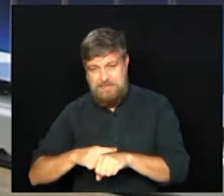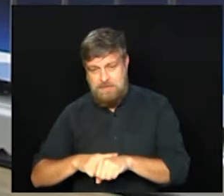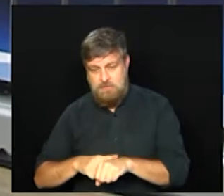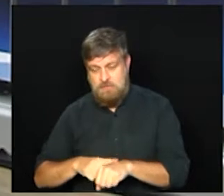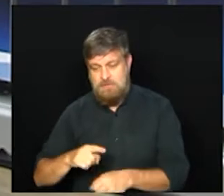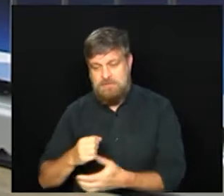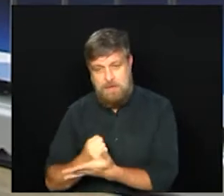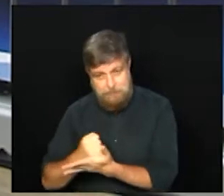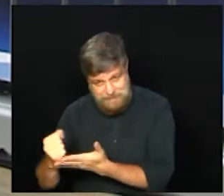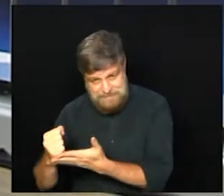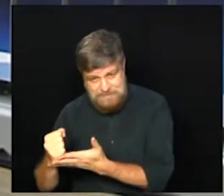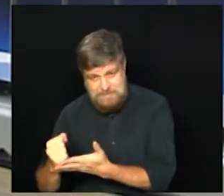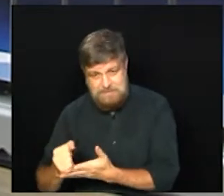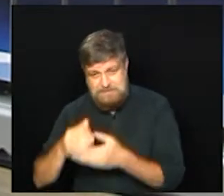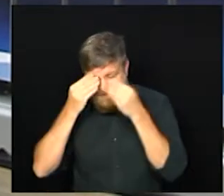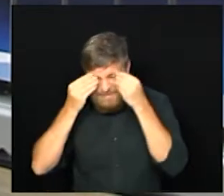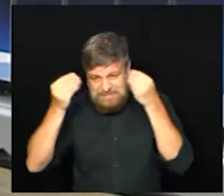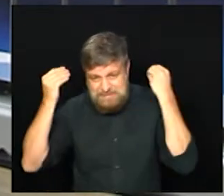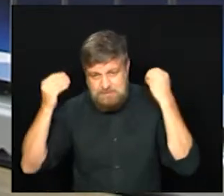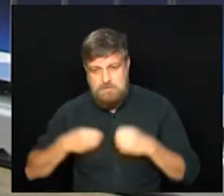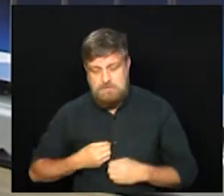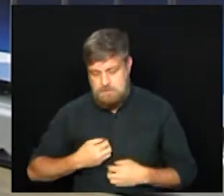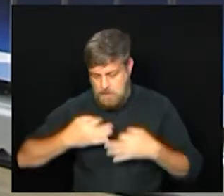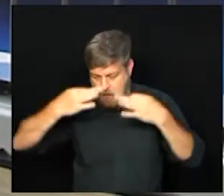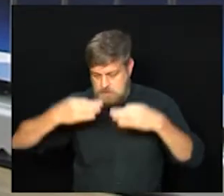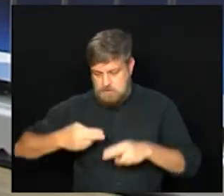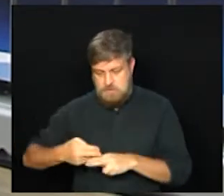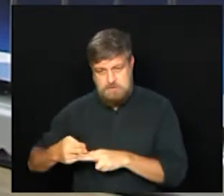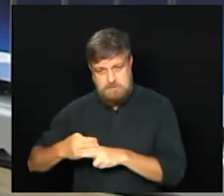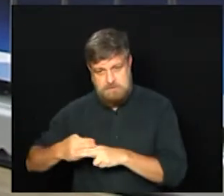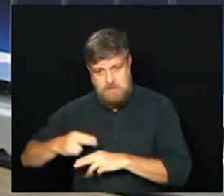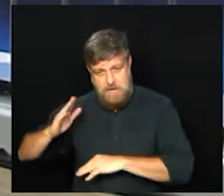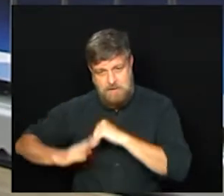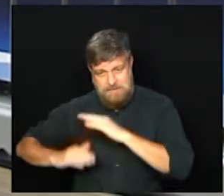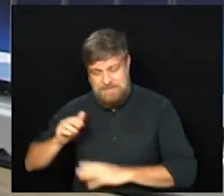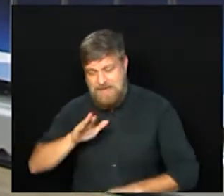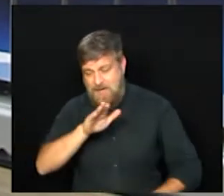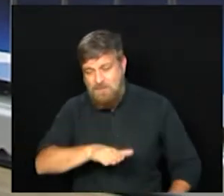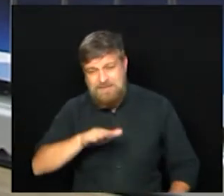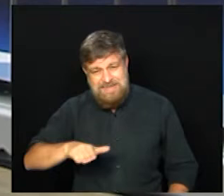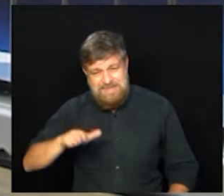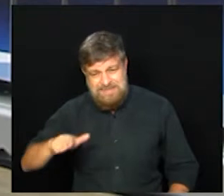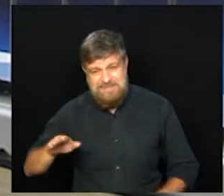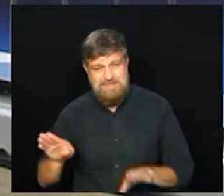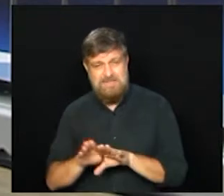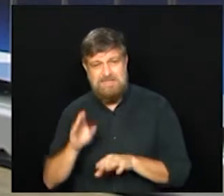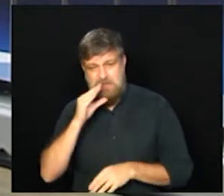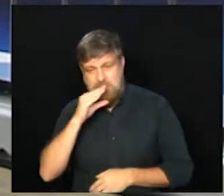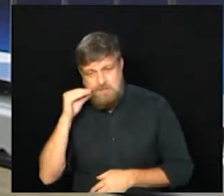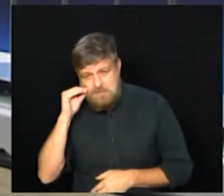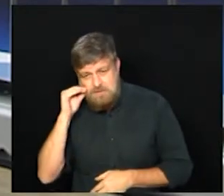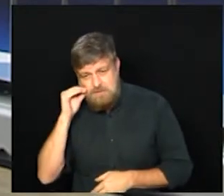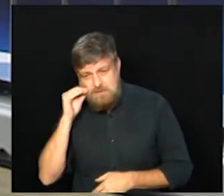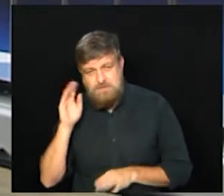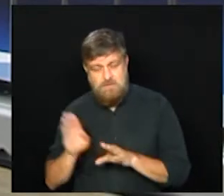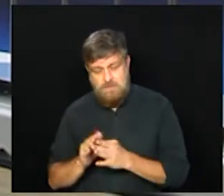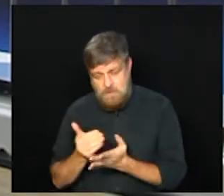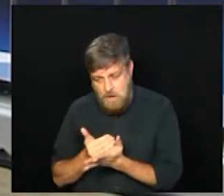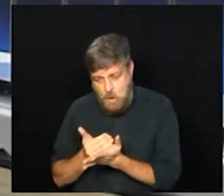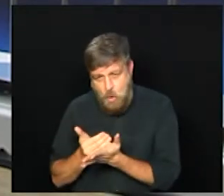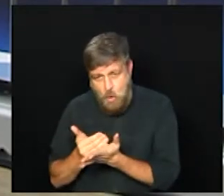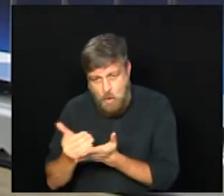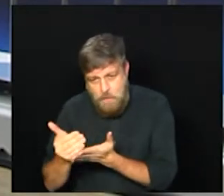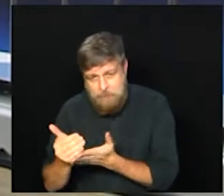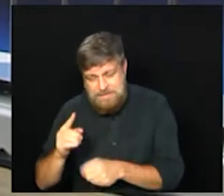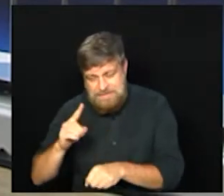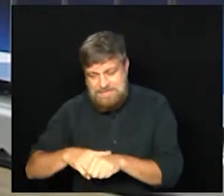prescrição nos crimes contra a dignidade sexual praticados contra crianças e adolescentes comecem a ser